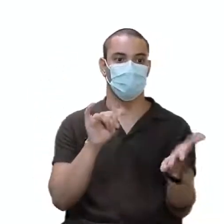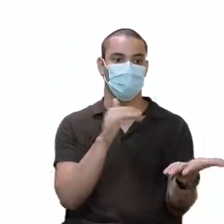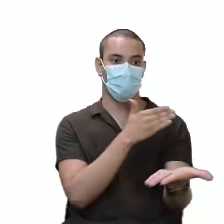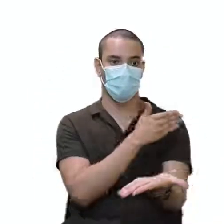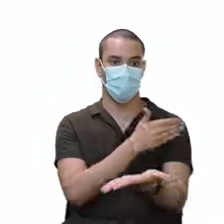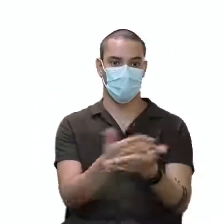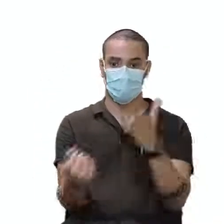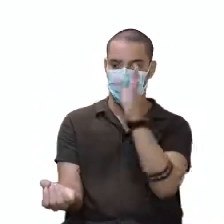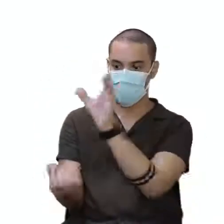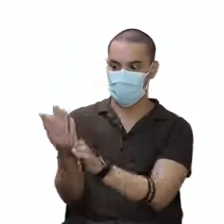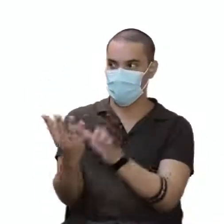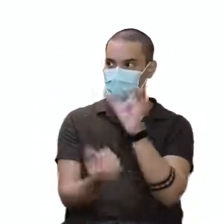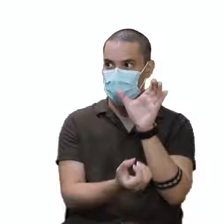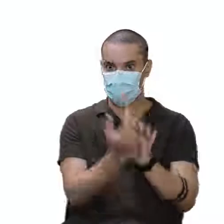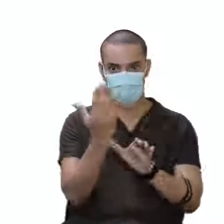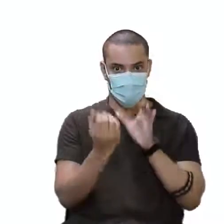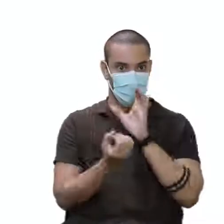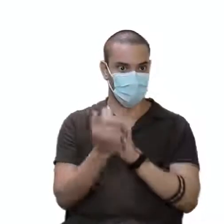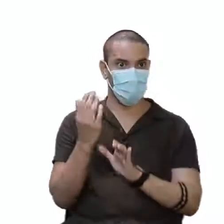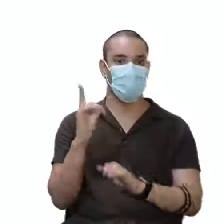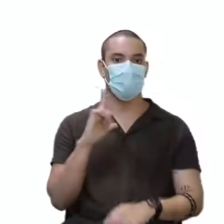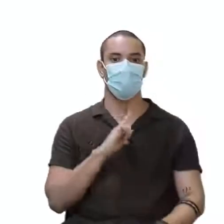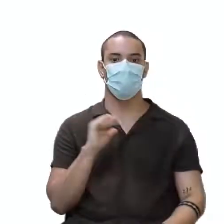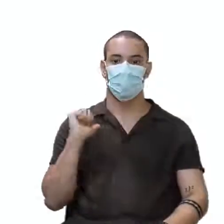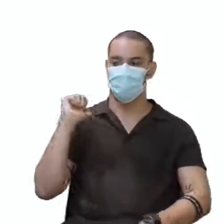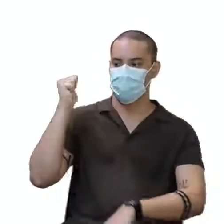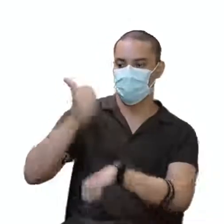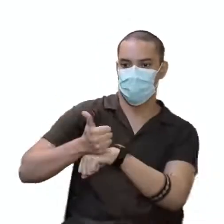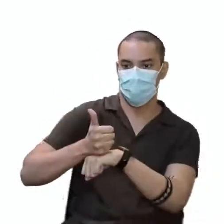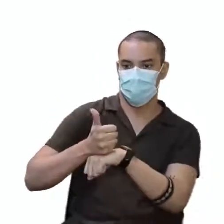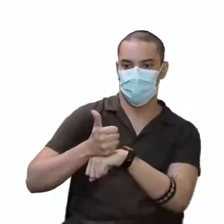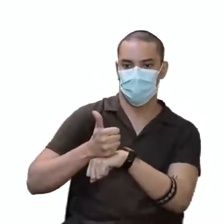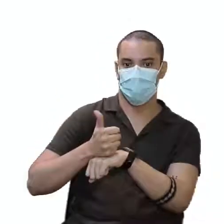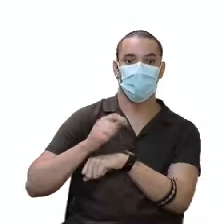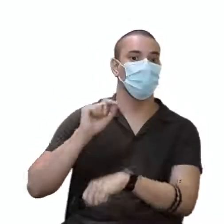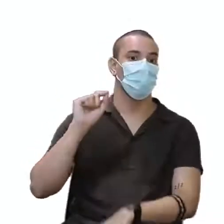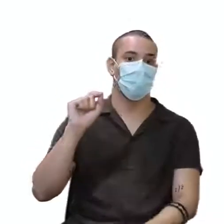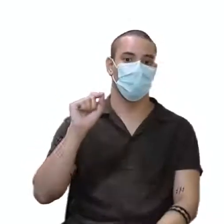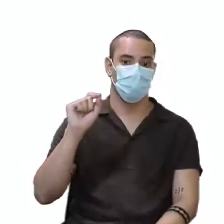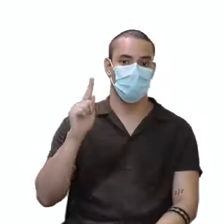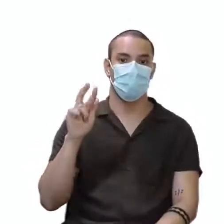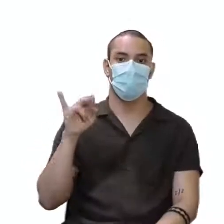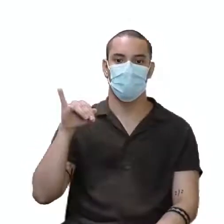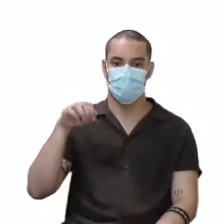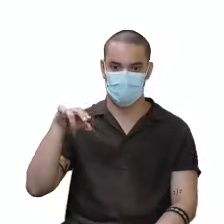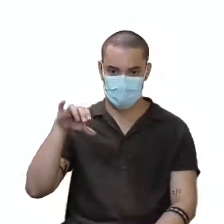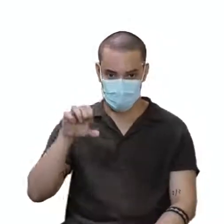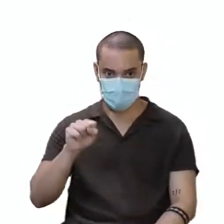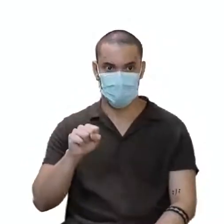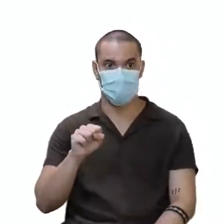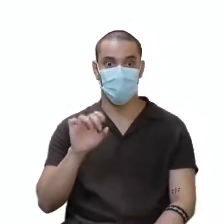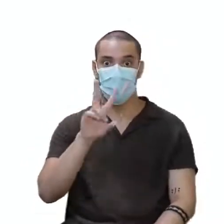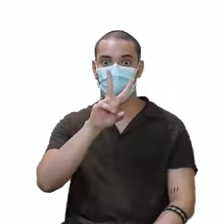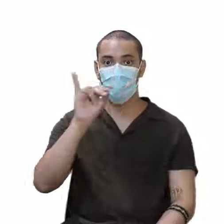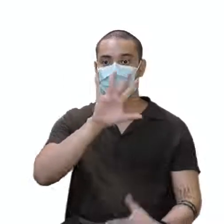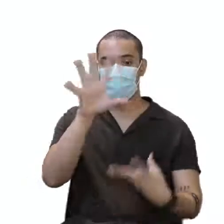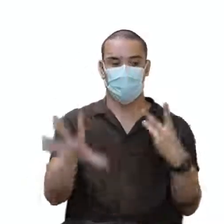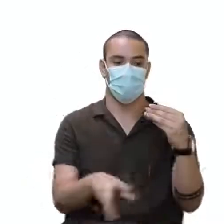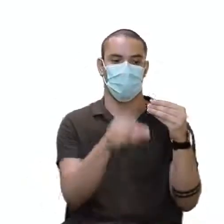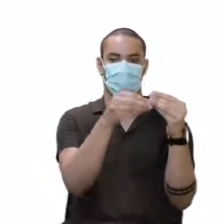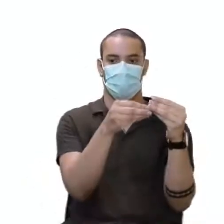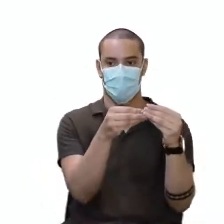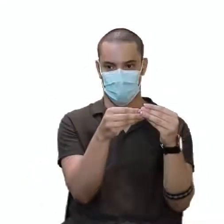a surgir e aí vão ser substituídos pelas gramíneas, substituídos não, vai ser acrescentado,